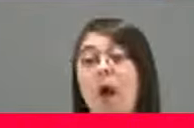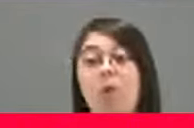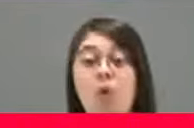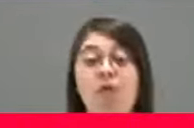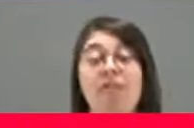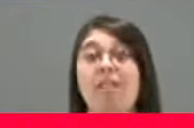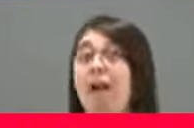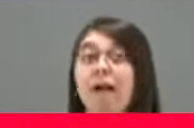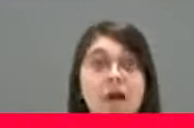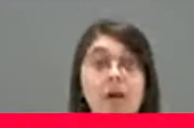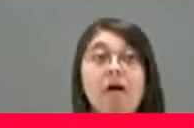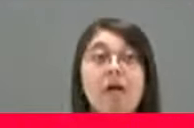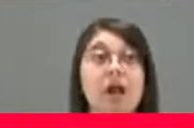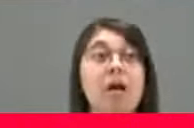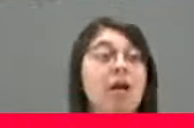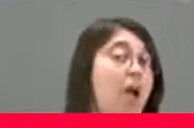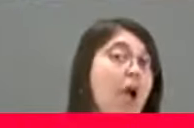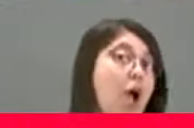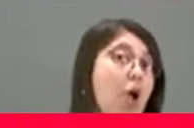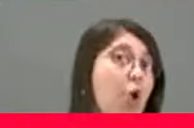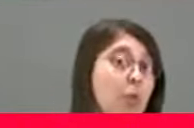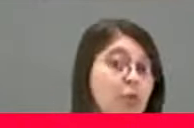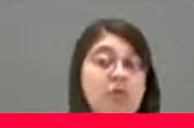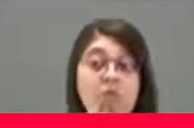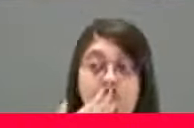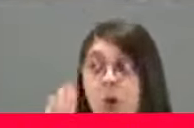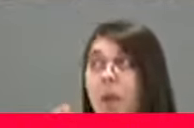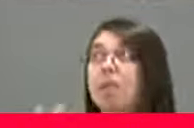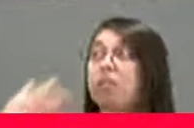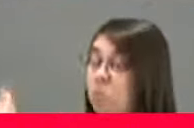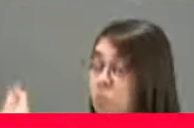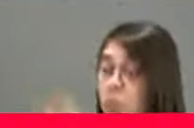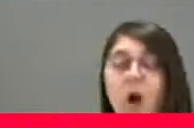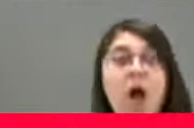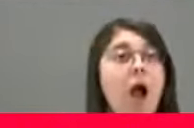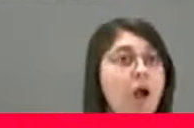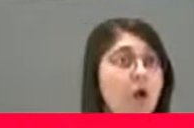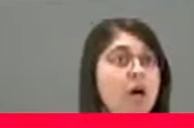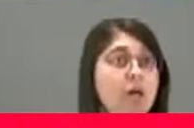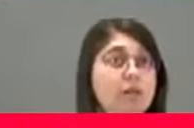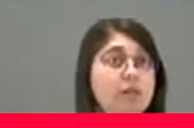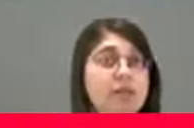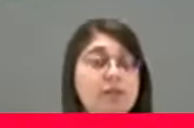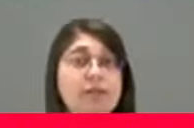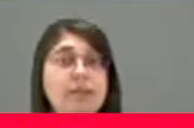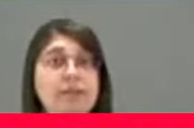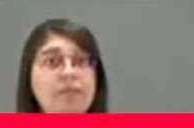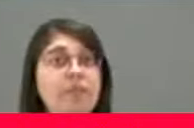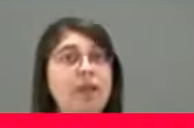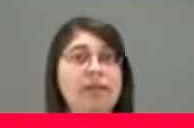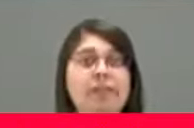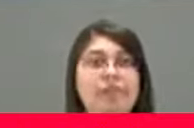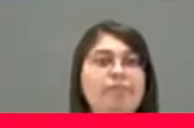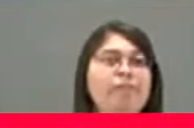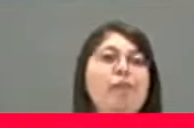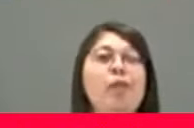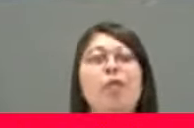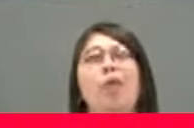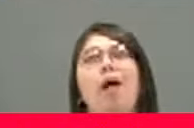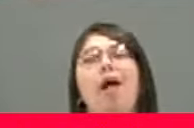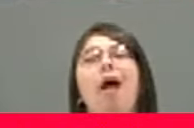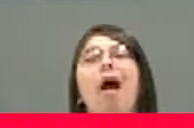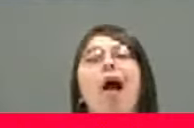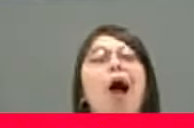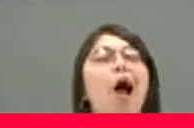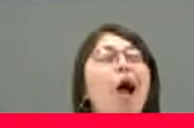a caneta na mão e tem condições de cumprir as promessas que fez na campanha eleitoral. Então, assim, não adianta dizer, não cumpri